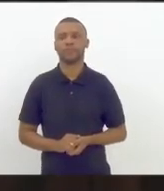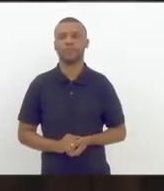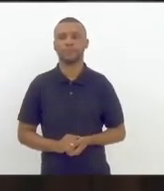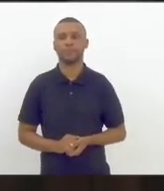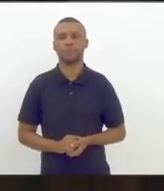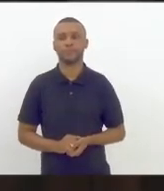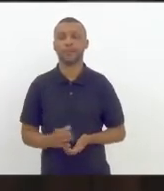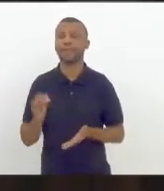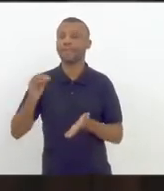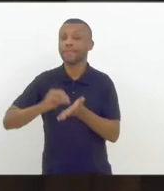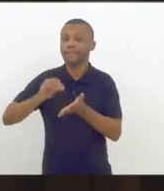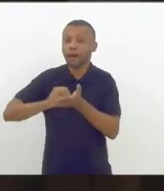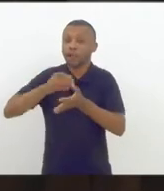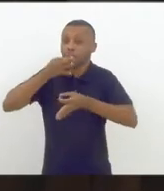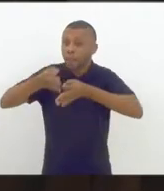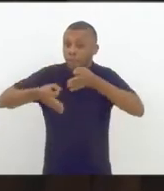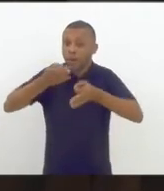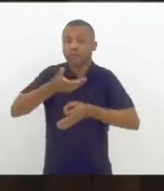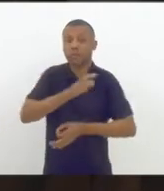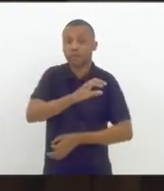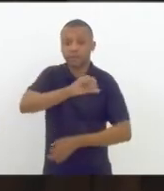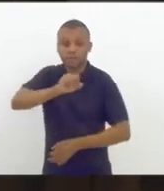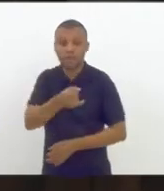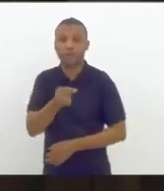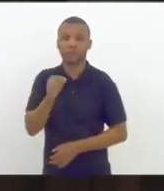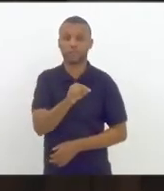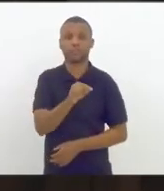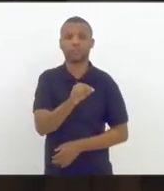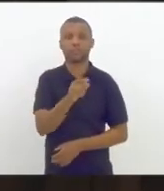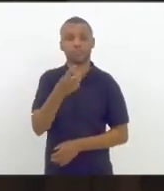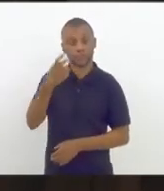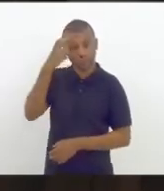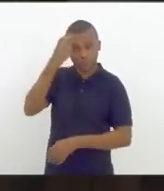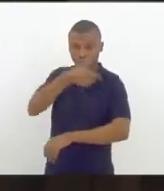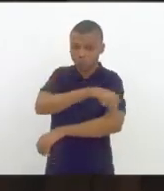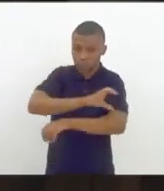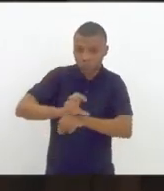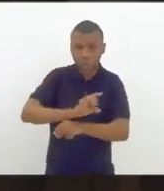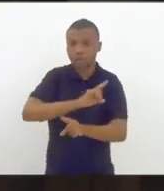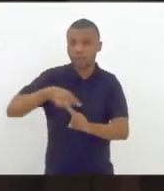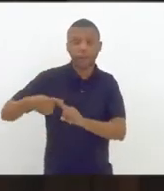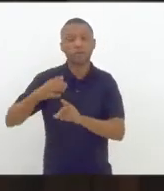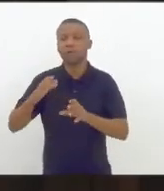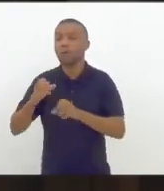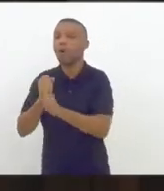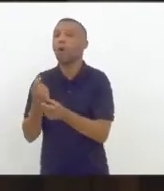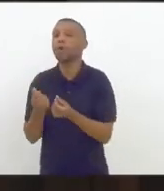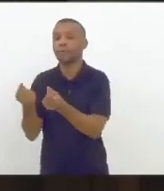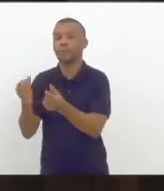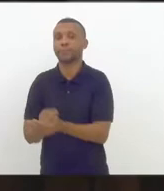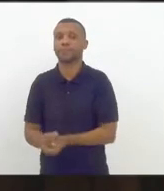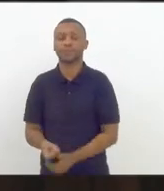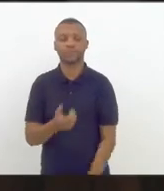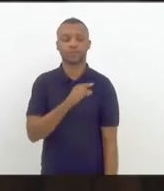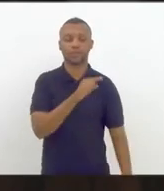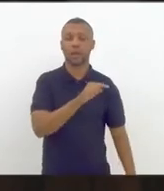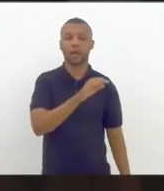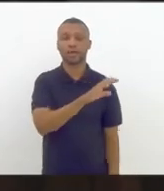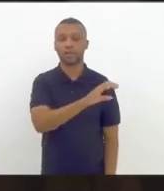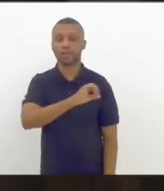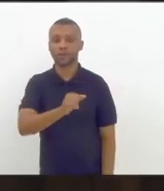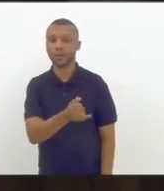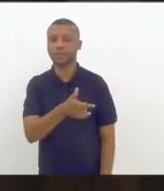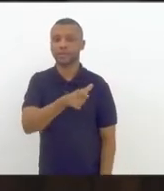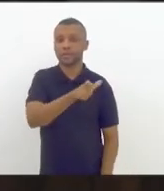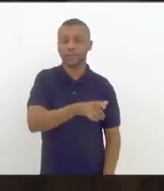Pedindo de pareceres das Comissões de Constituição e Justiça, de Cultura e Orçamento. Para emitir parecer pela Comissão de Constituição e Justiça, deputado Luiz